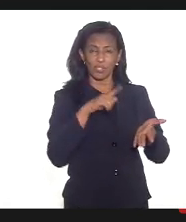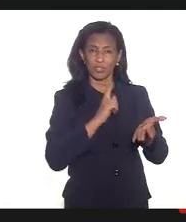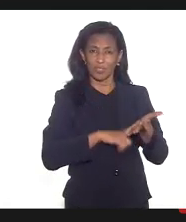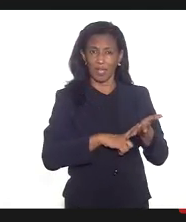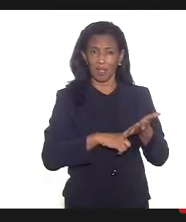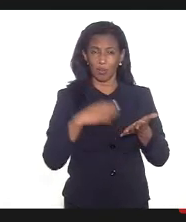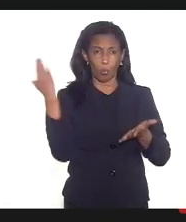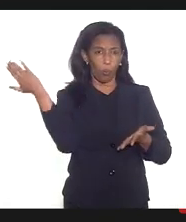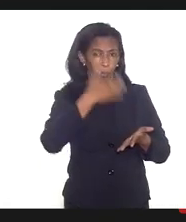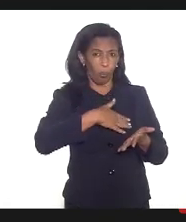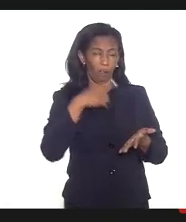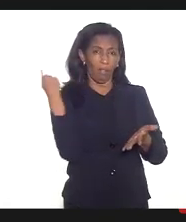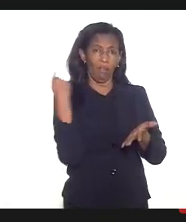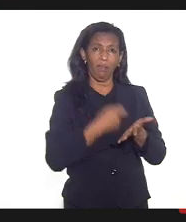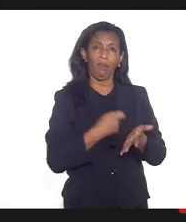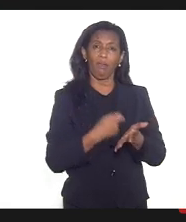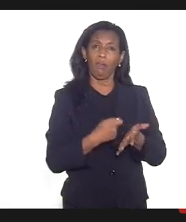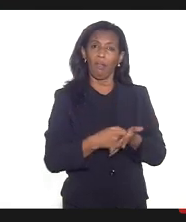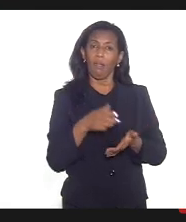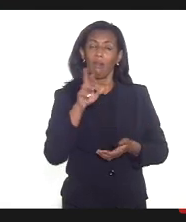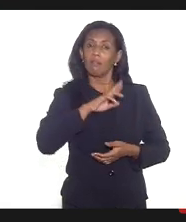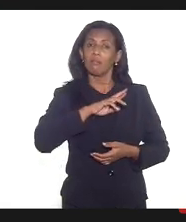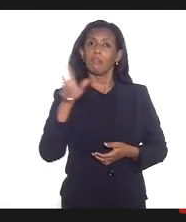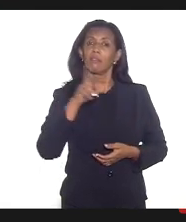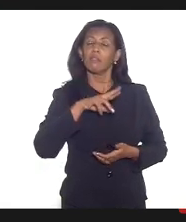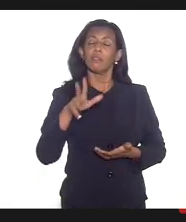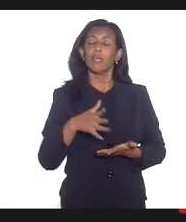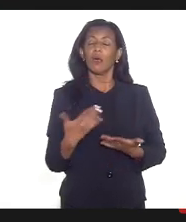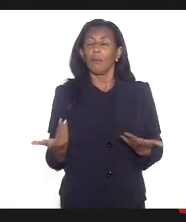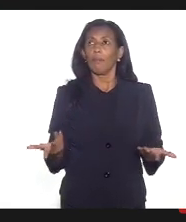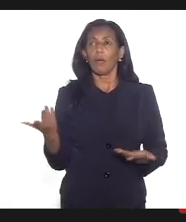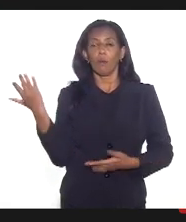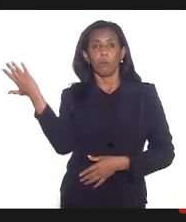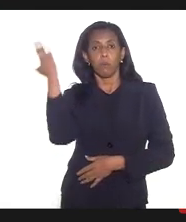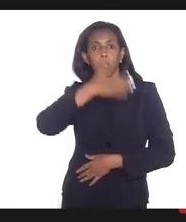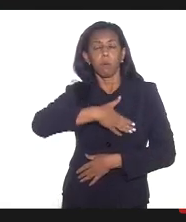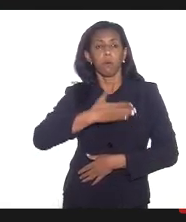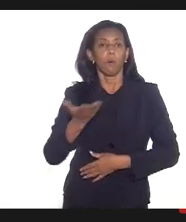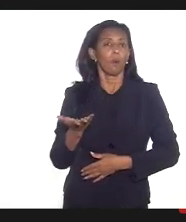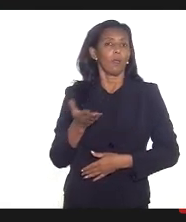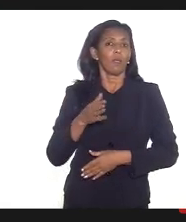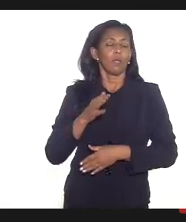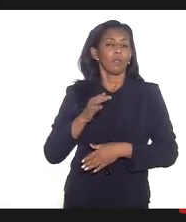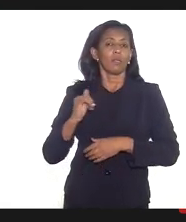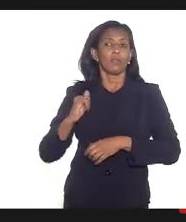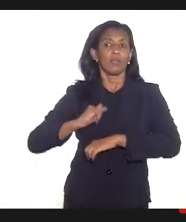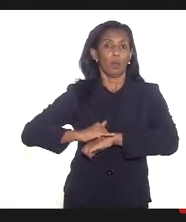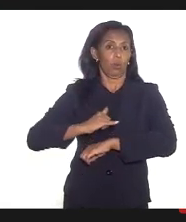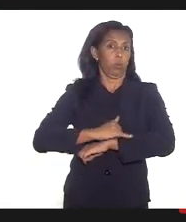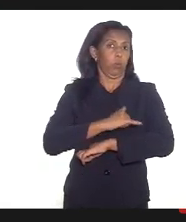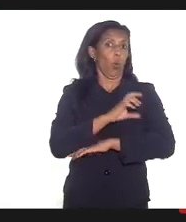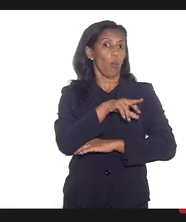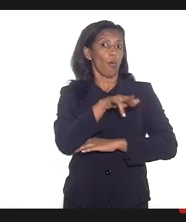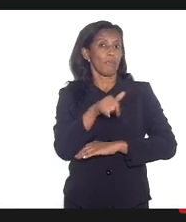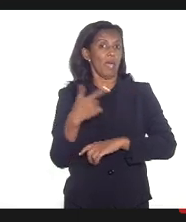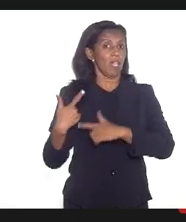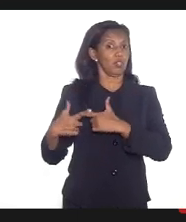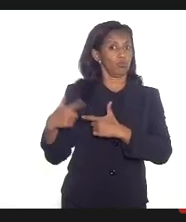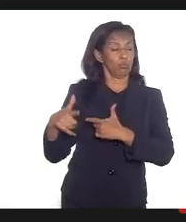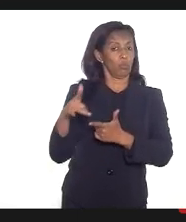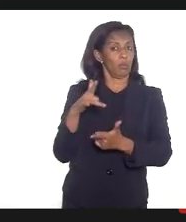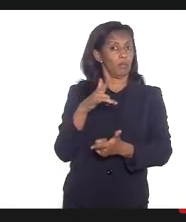está sendo exigido não para questões da da comorbidade né que já é ruim